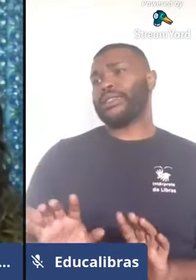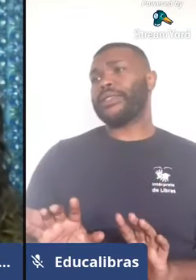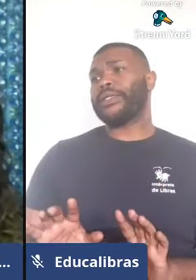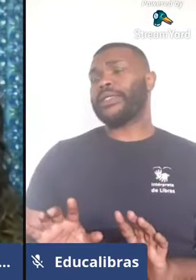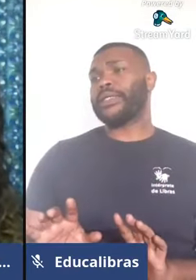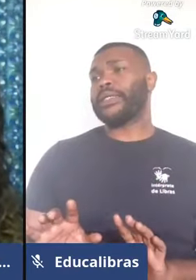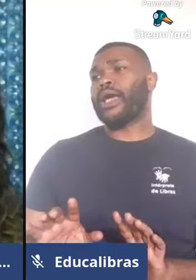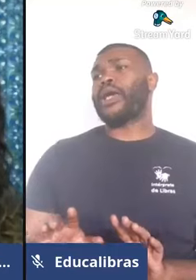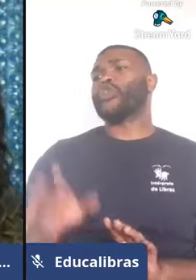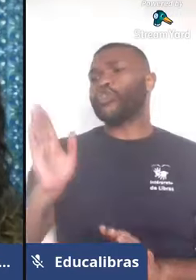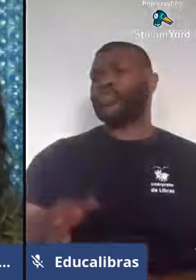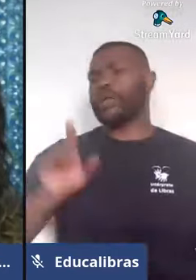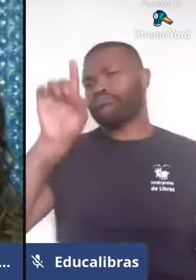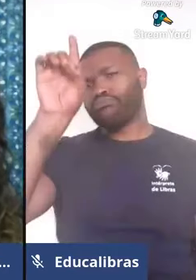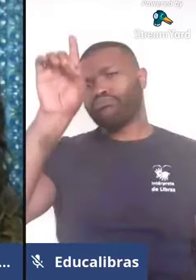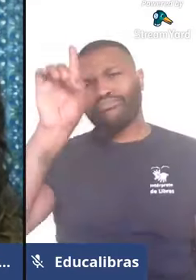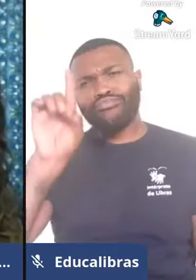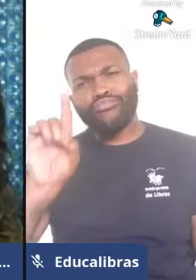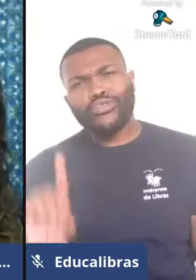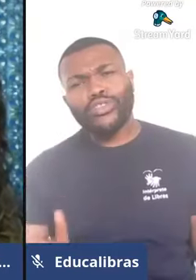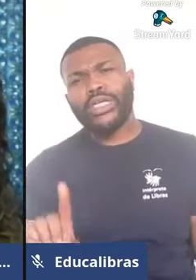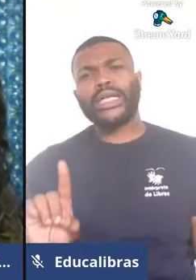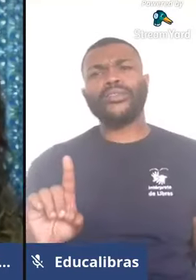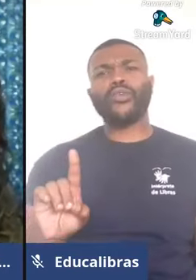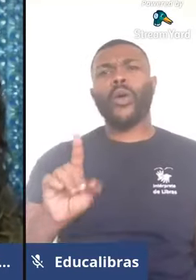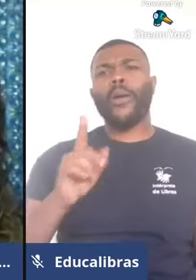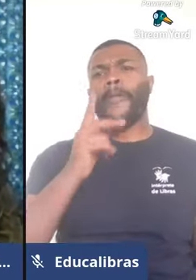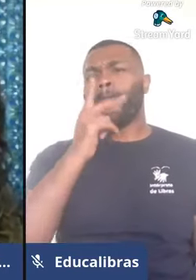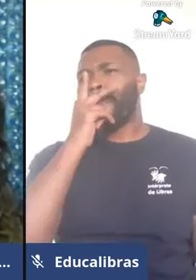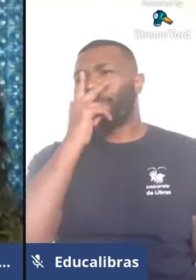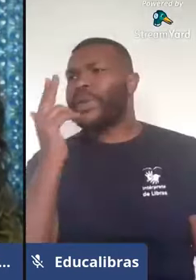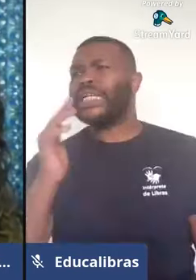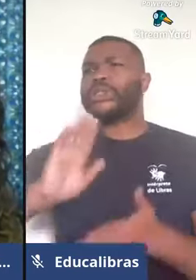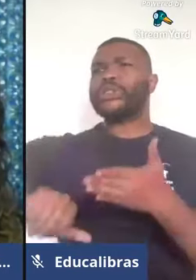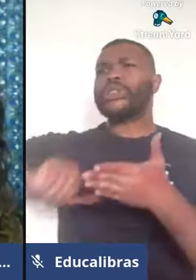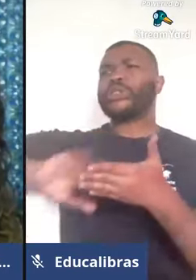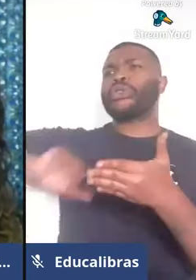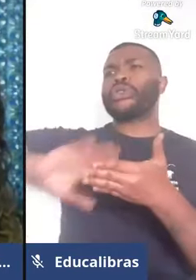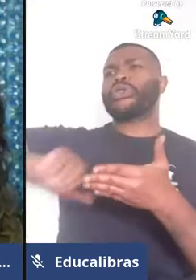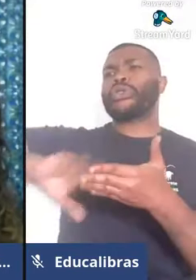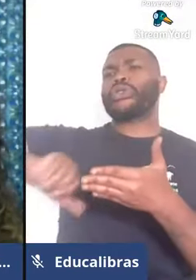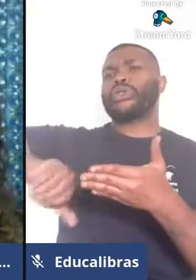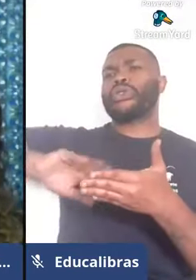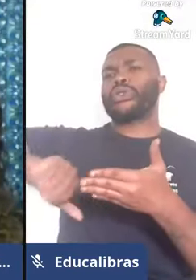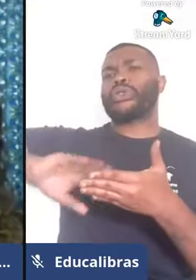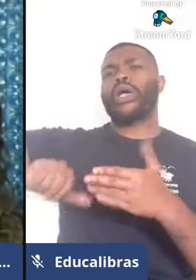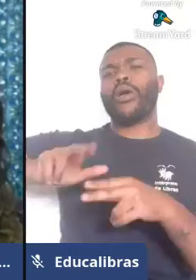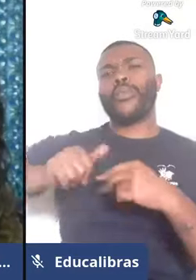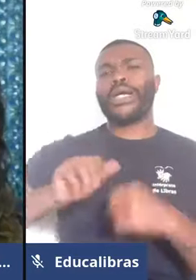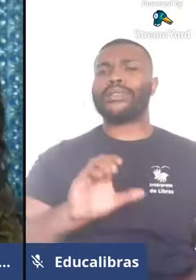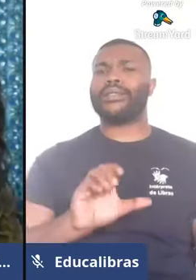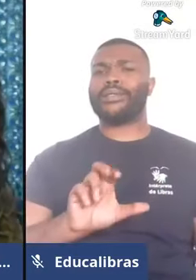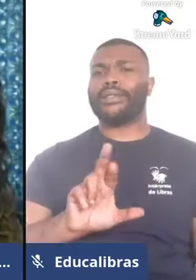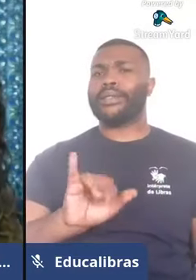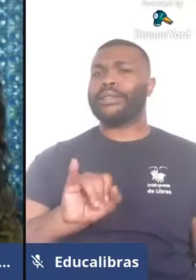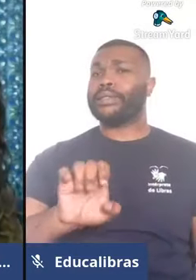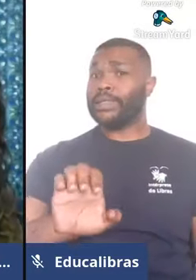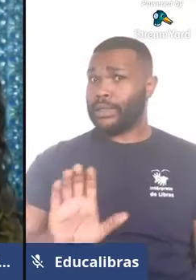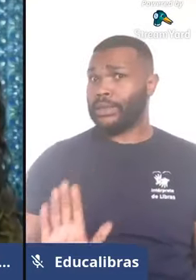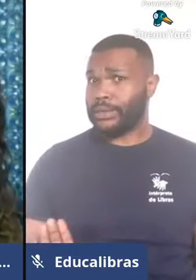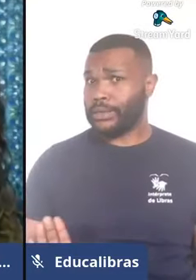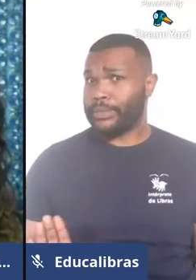Esses direitos acabam sendo suprimidos em nome da crise. E eu vejo aí várias questões